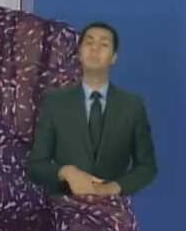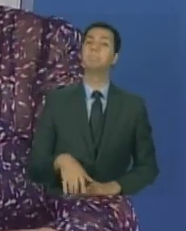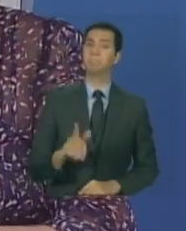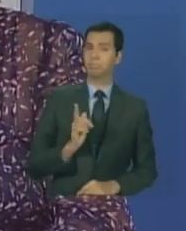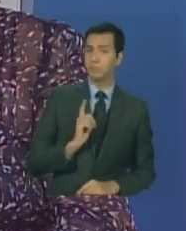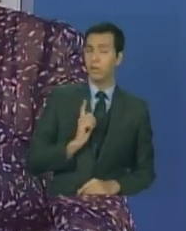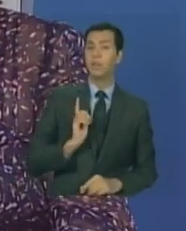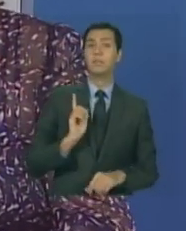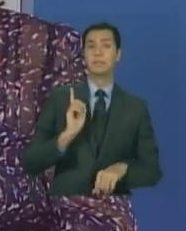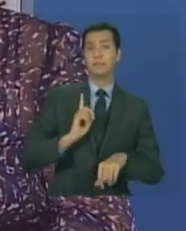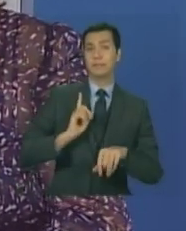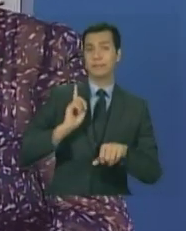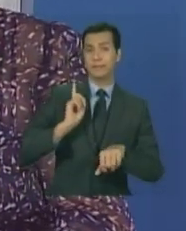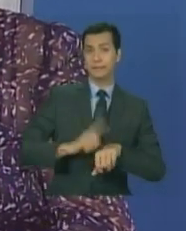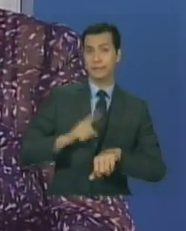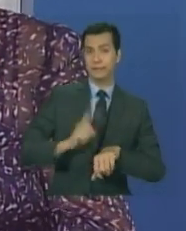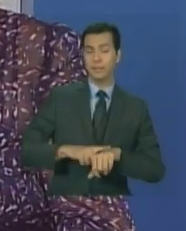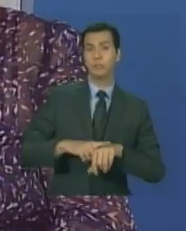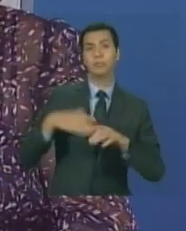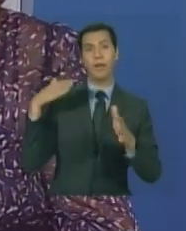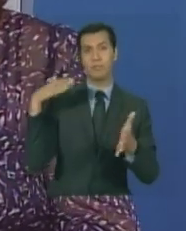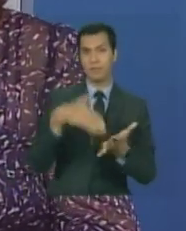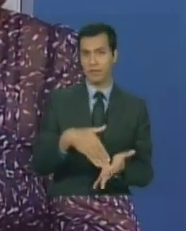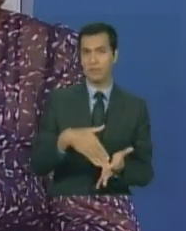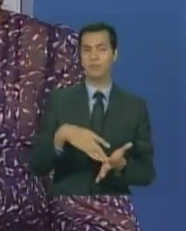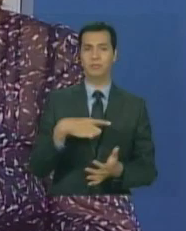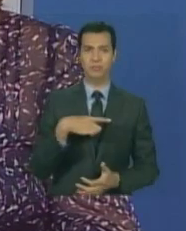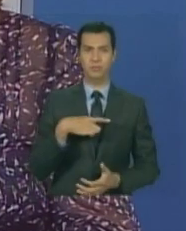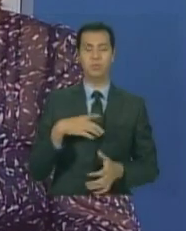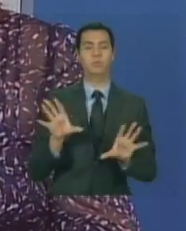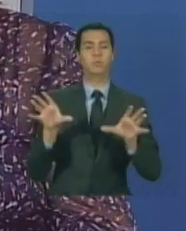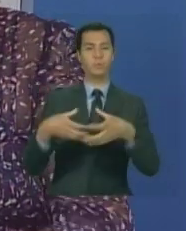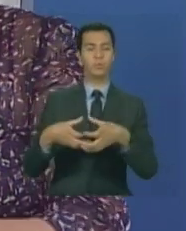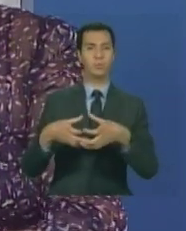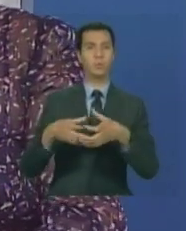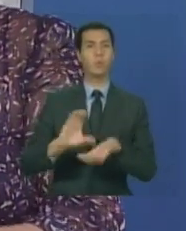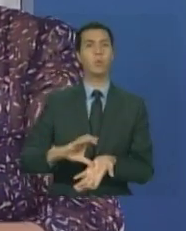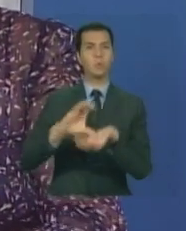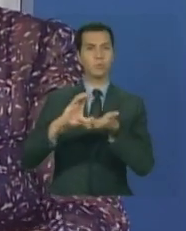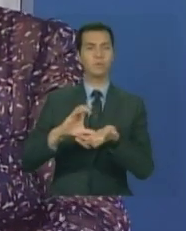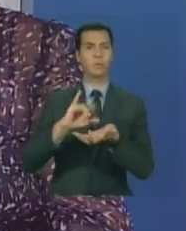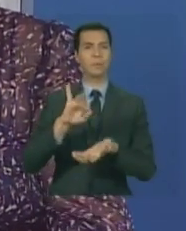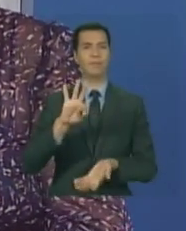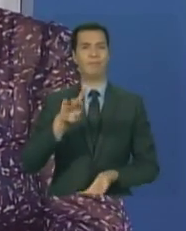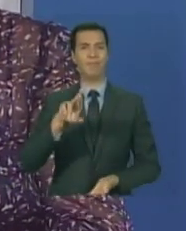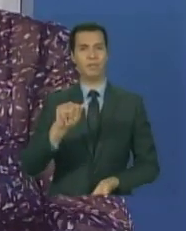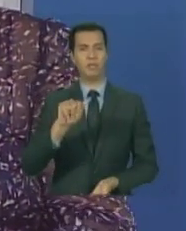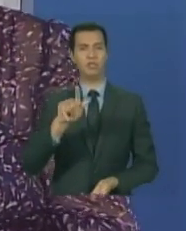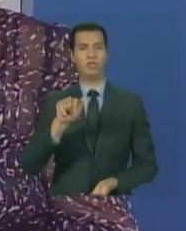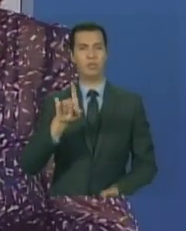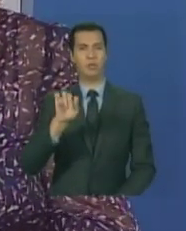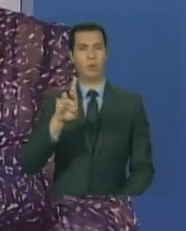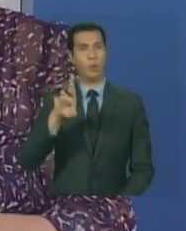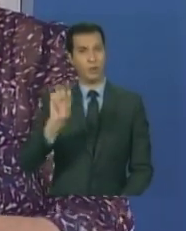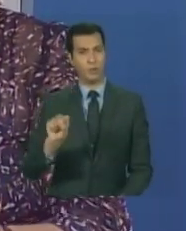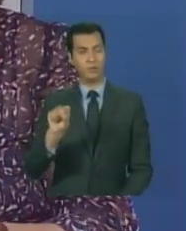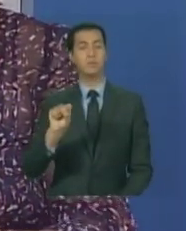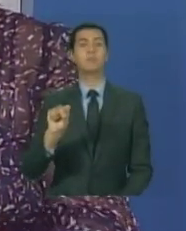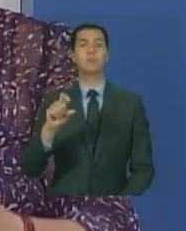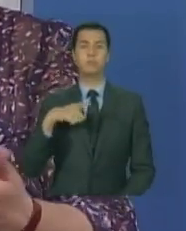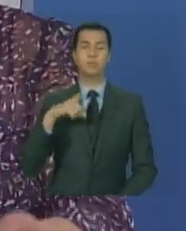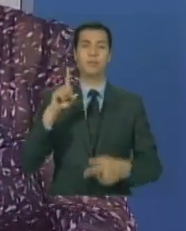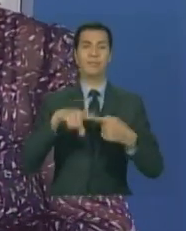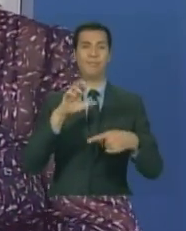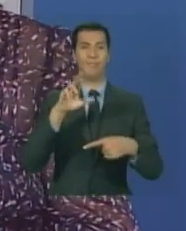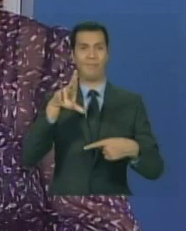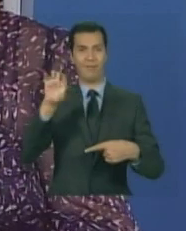esse prazo é pactuado na comissão intergestores, né, não só os 201 CRAS, mas também CRAS-PAIF,